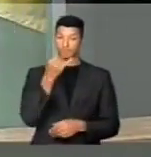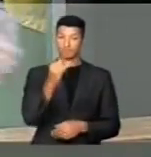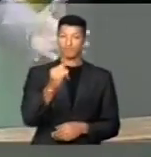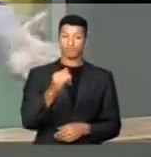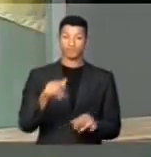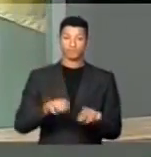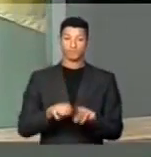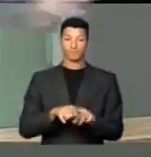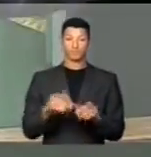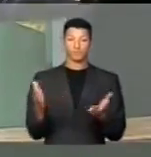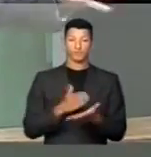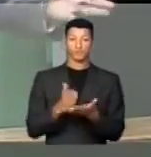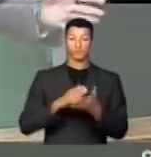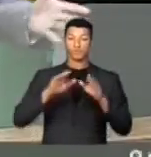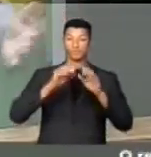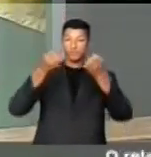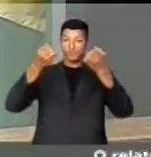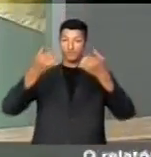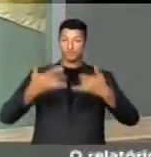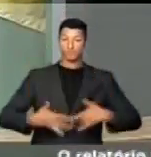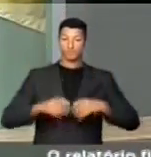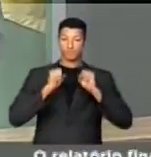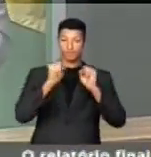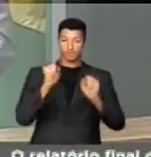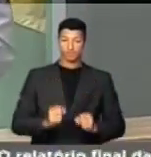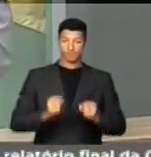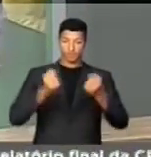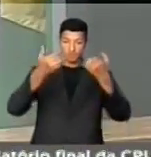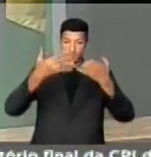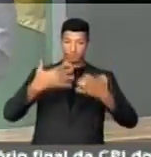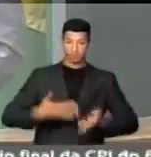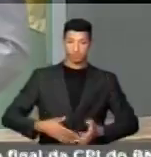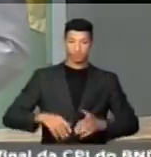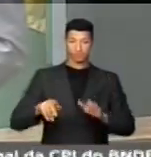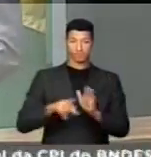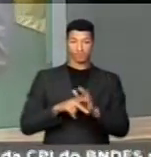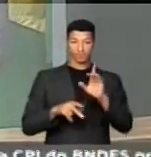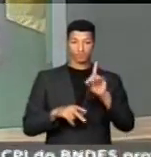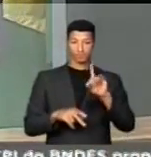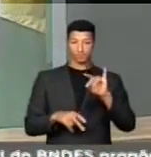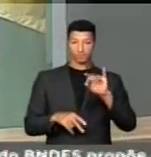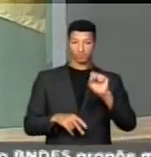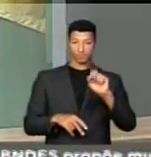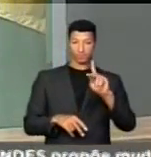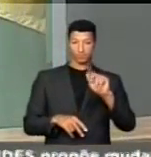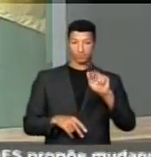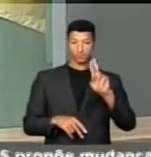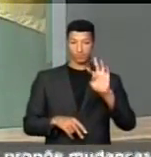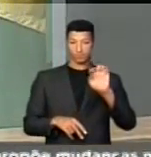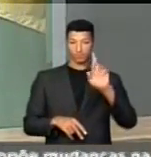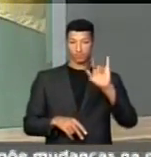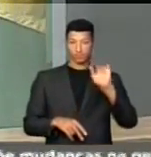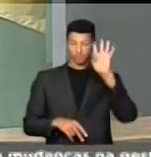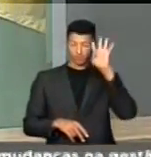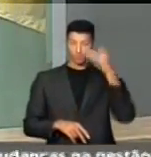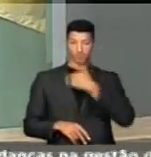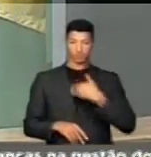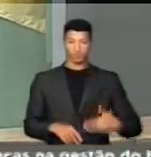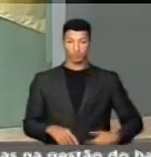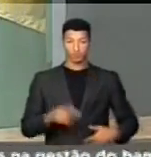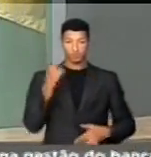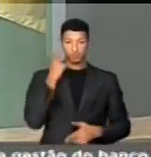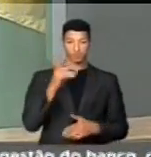Energia uma mínima explicação que possa justificar esse despautério, esta decisão do governo brasileiro